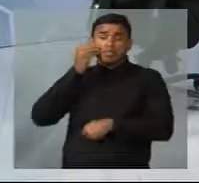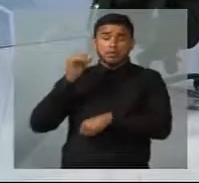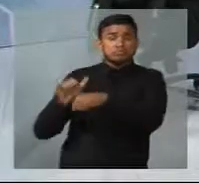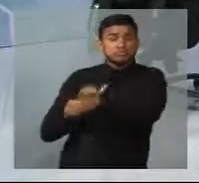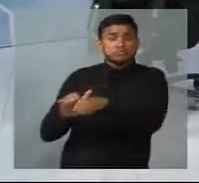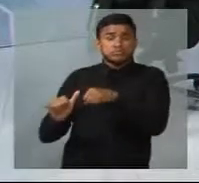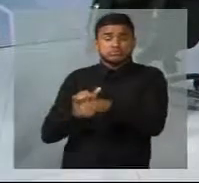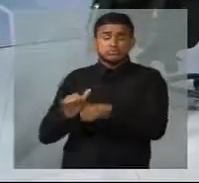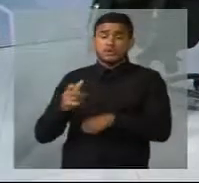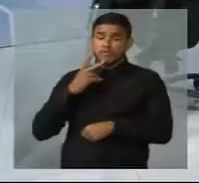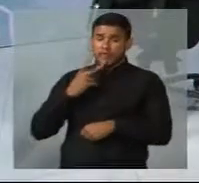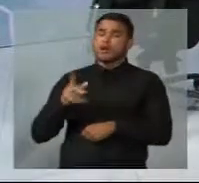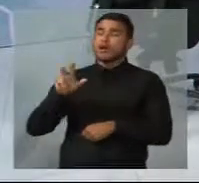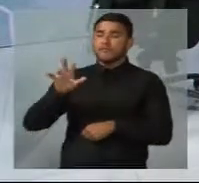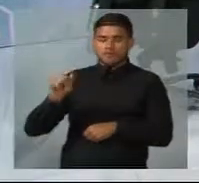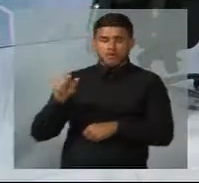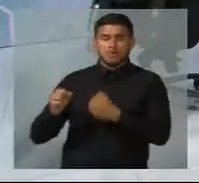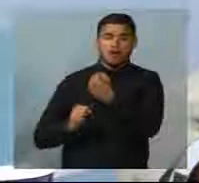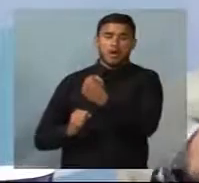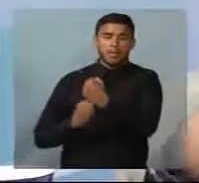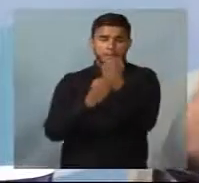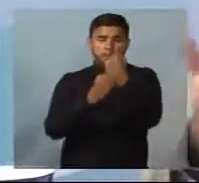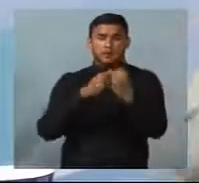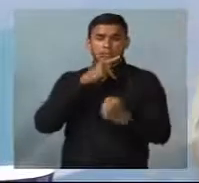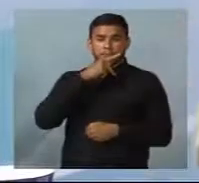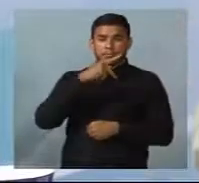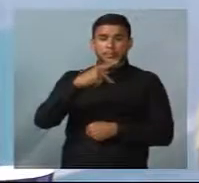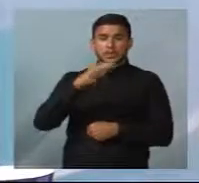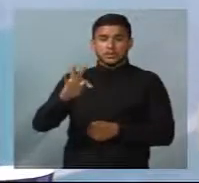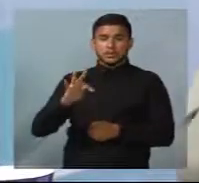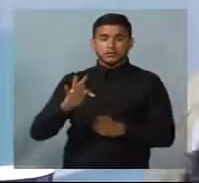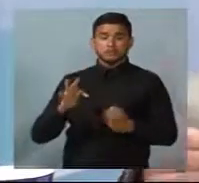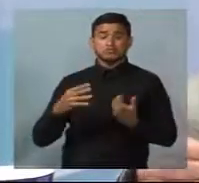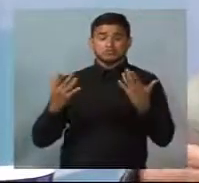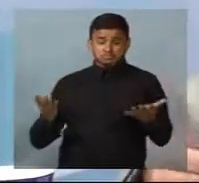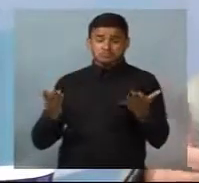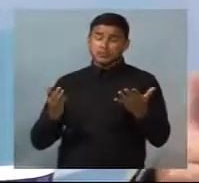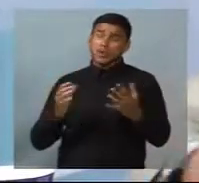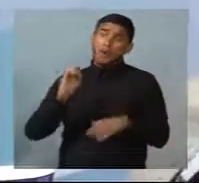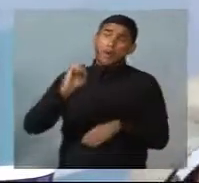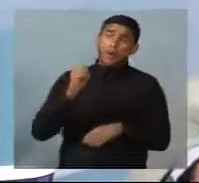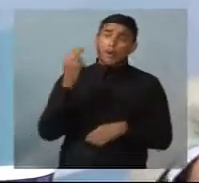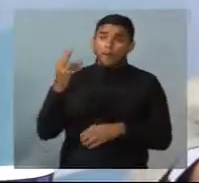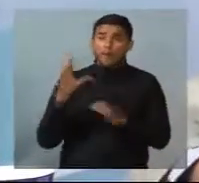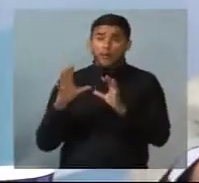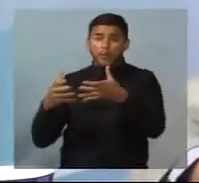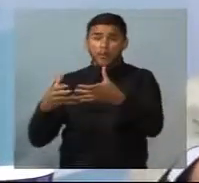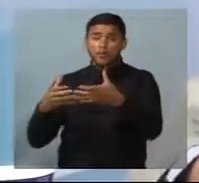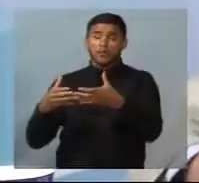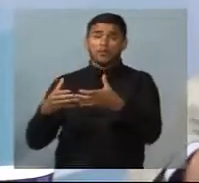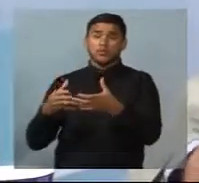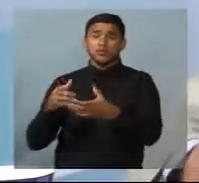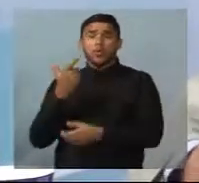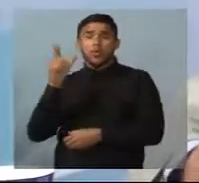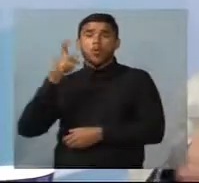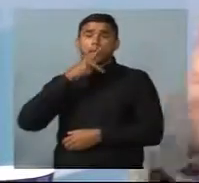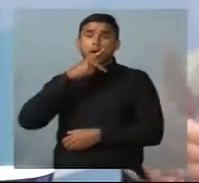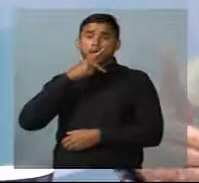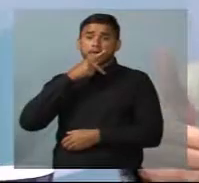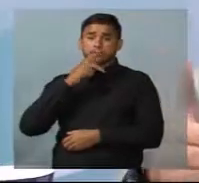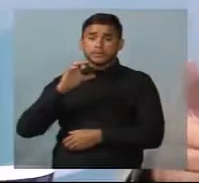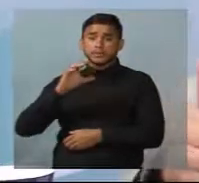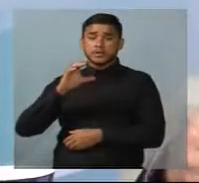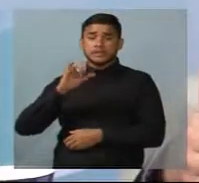Eu acho que ele vai apoiar alguém do PT ou próximo ao PT, como você cita o Ciro Gomes, que